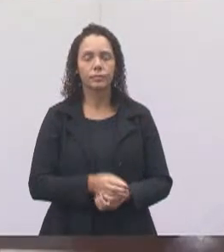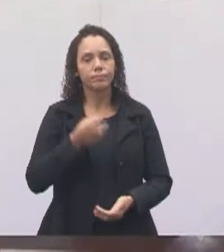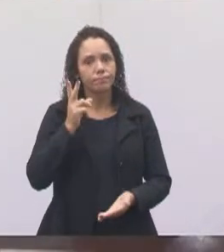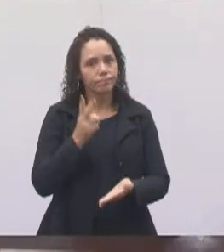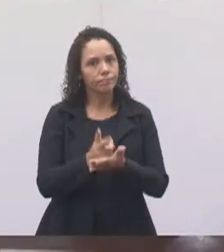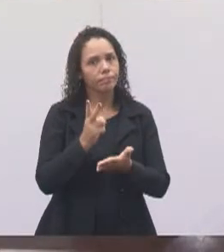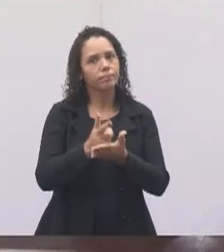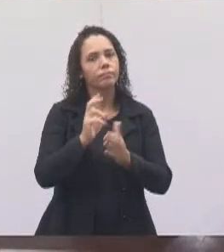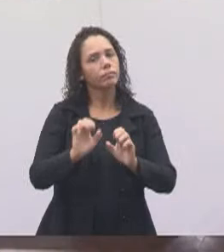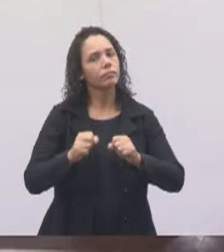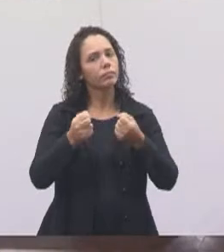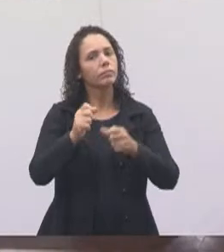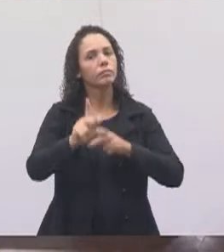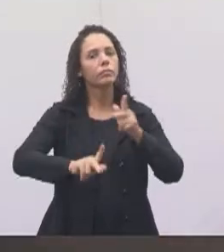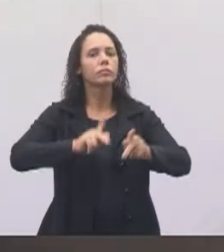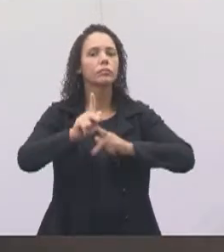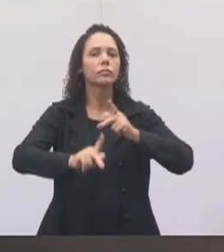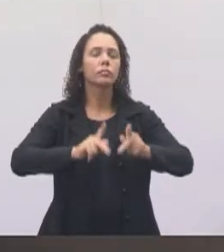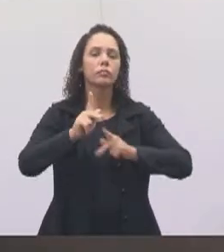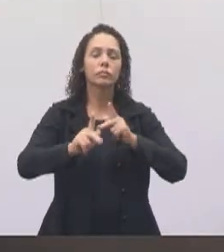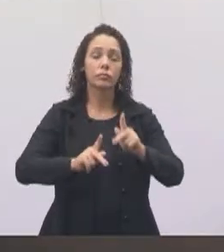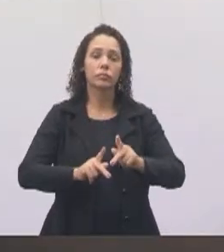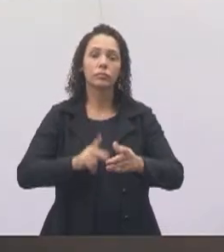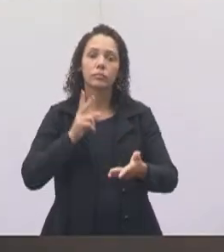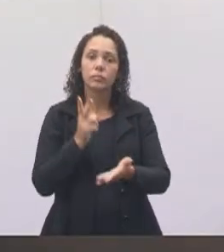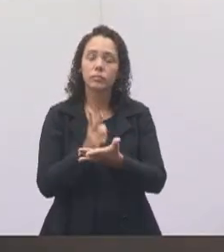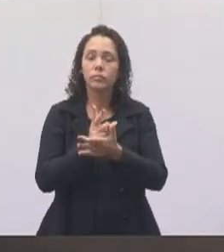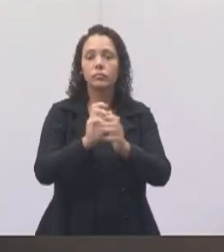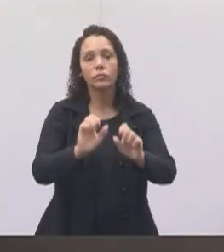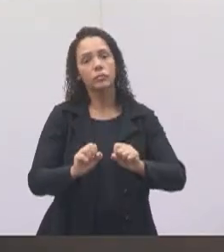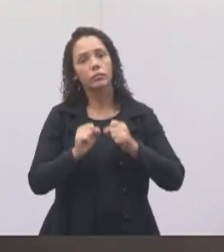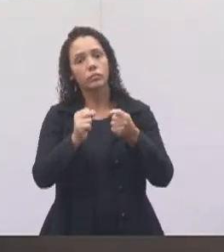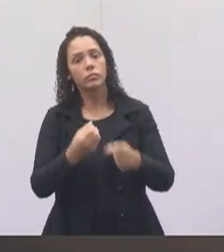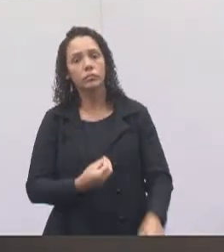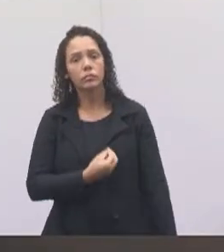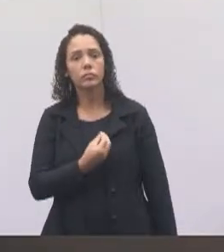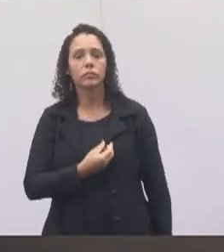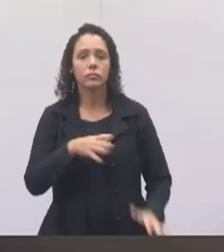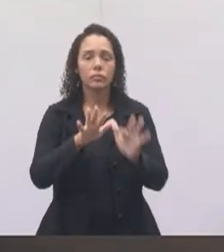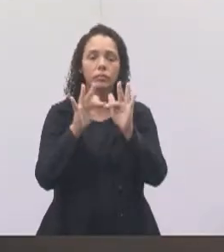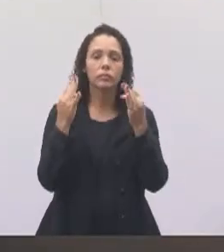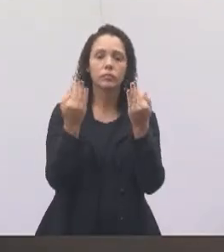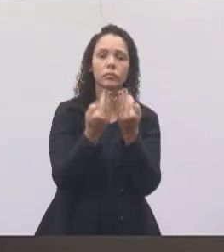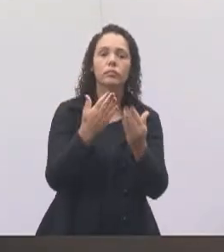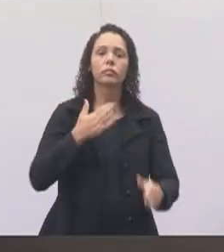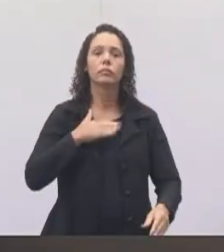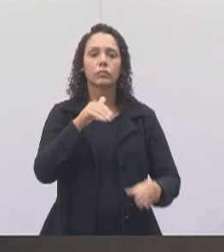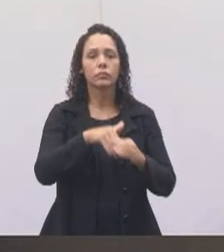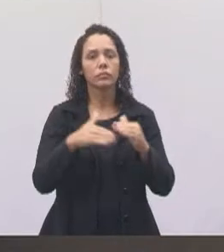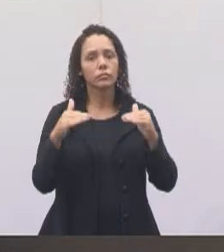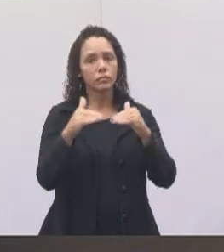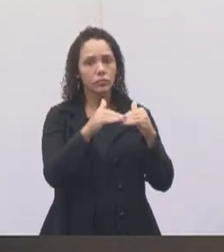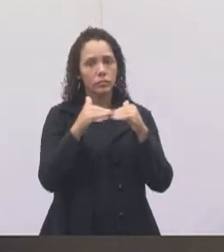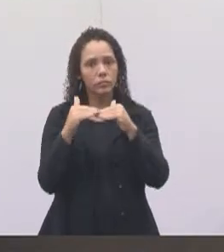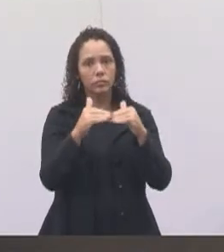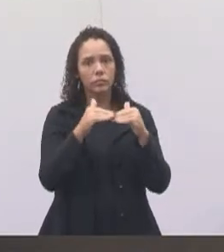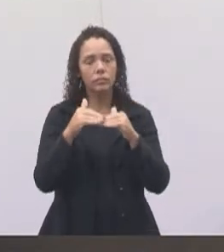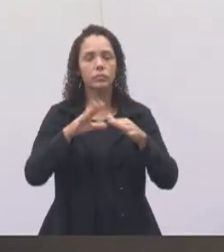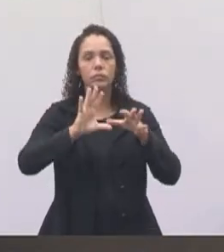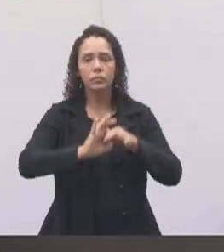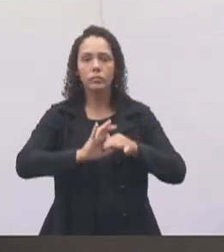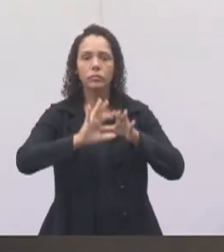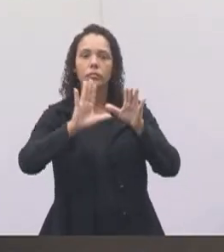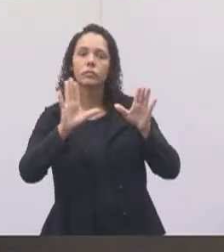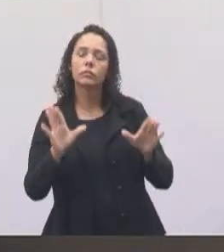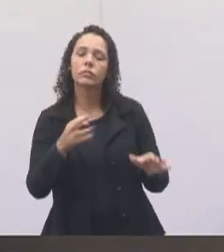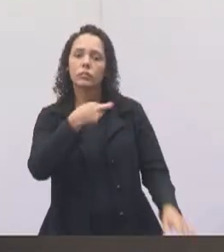Sempre em defesa da população, sempre em defesa do povo, sempre em defesa da vida e das famílias. Meu voto é favorável e pela